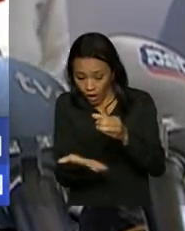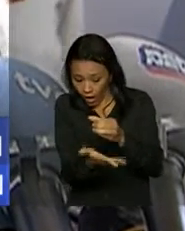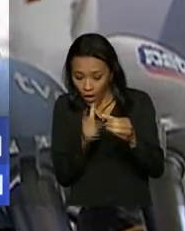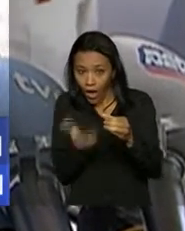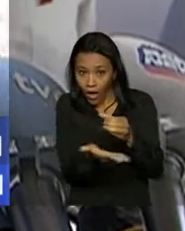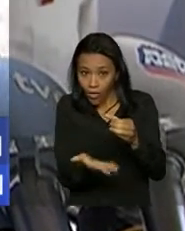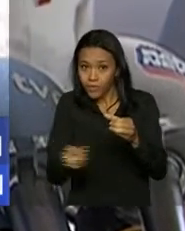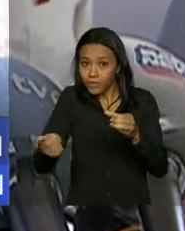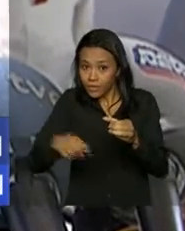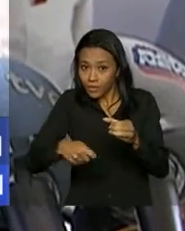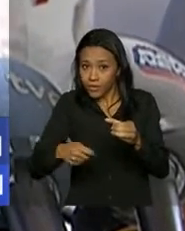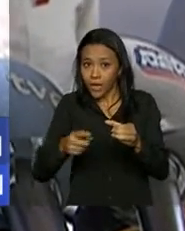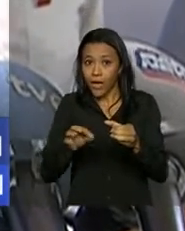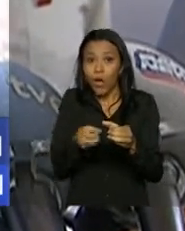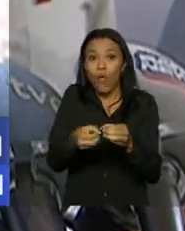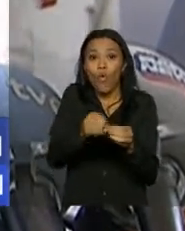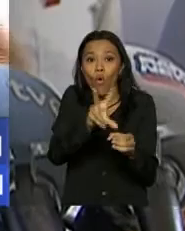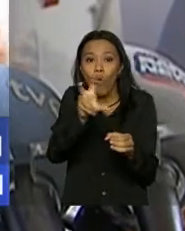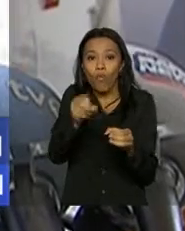pode depositar ali seus ovos.